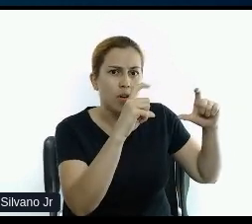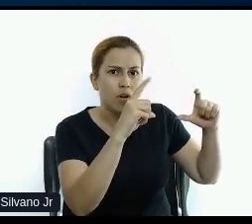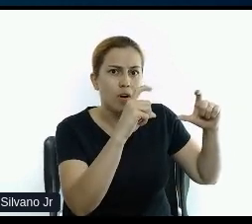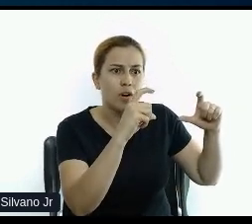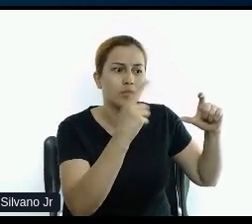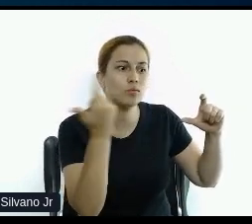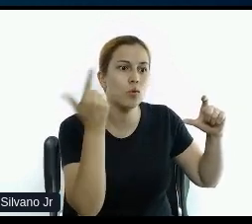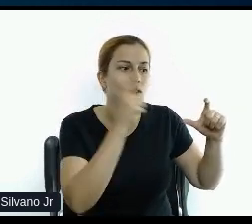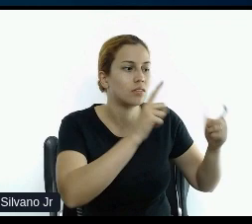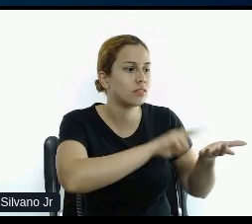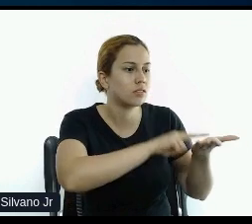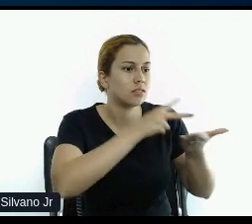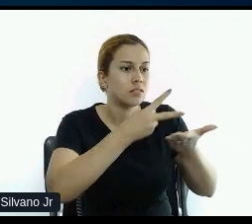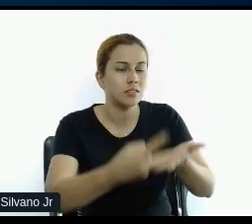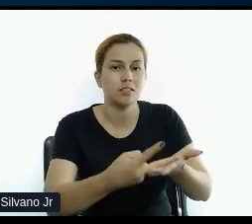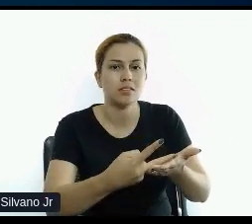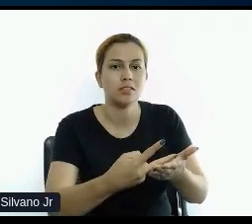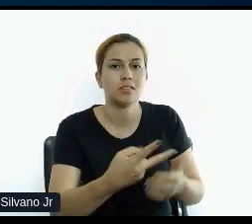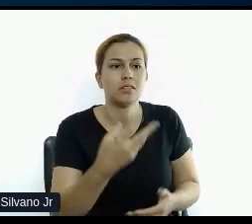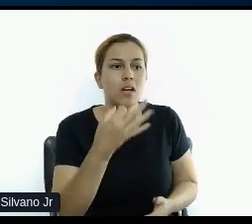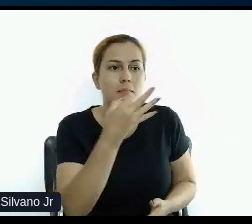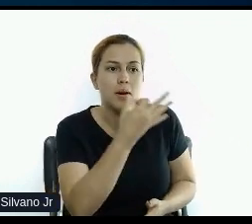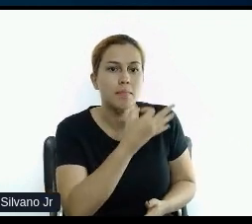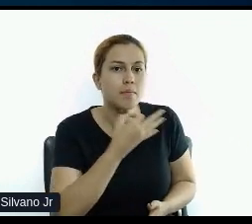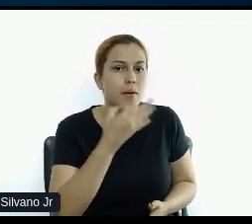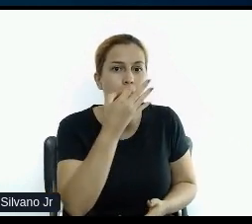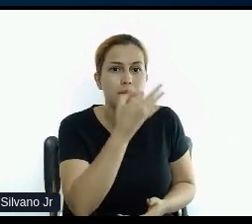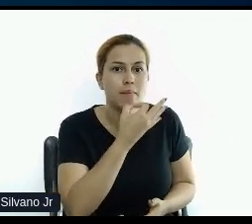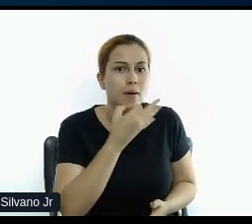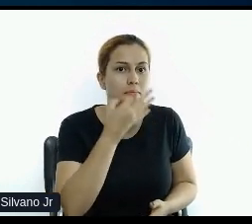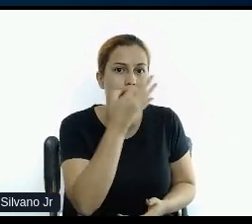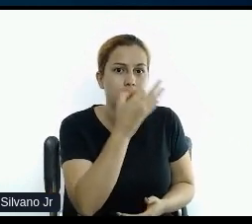áudio, áudio em texto, geração de legenda, todas essas